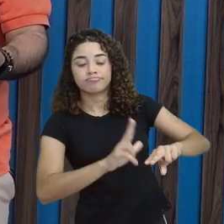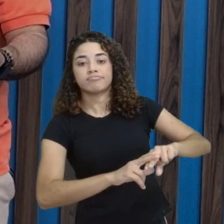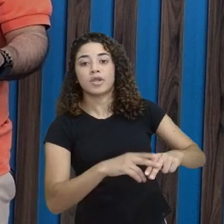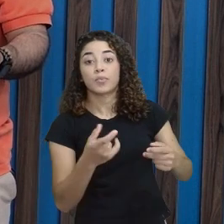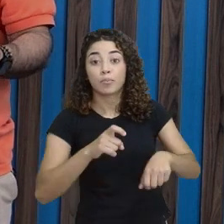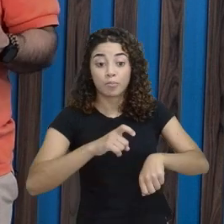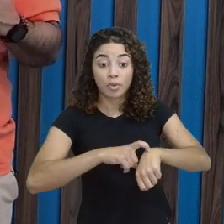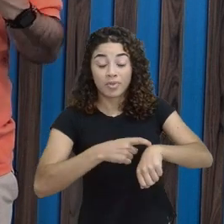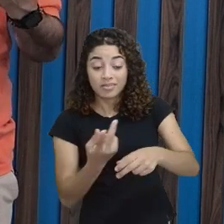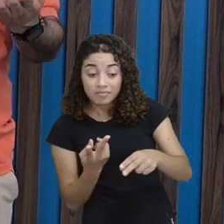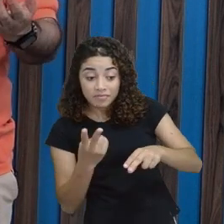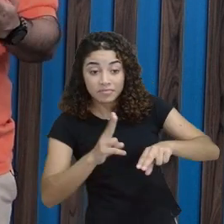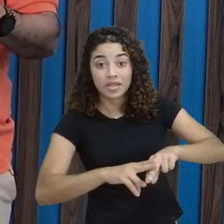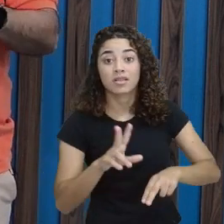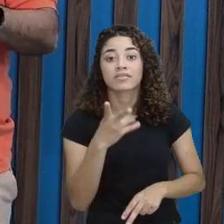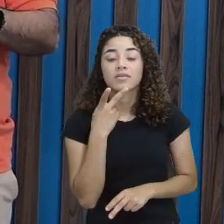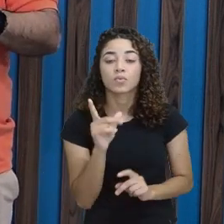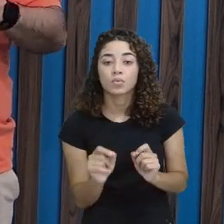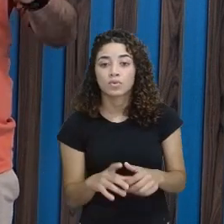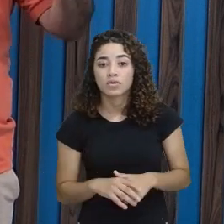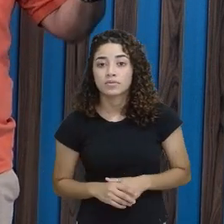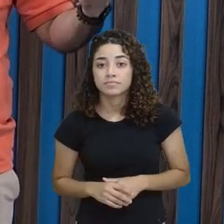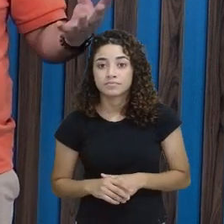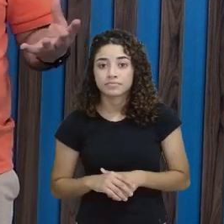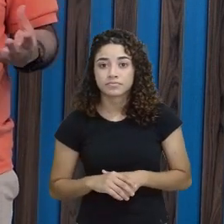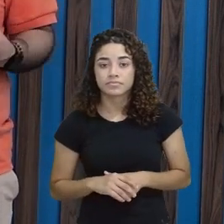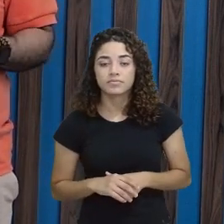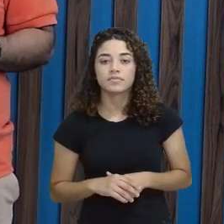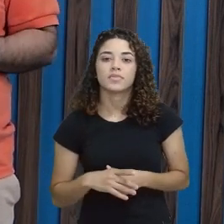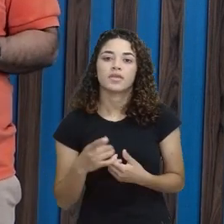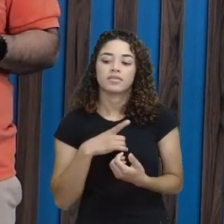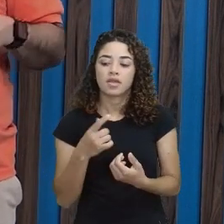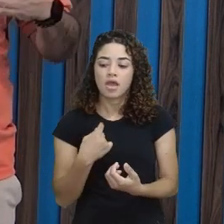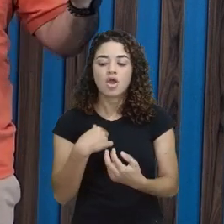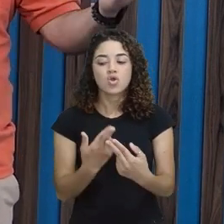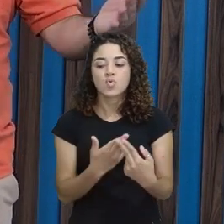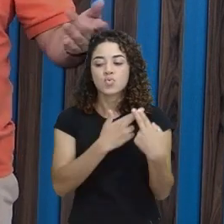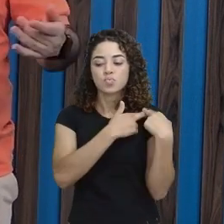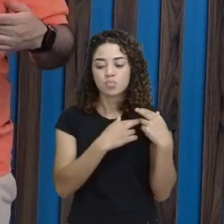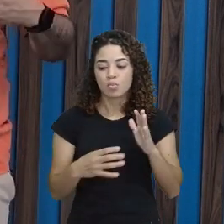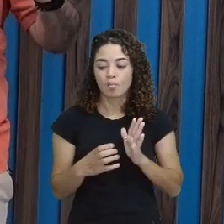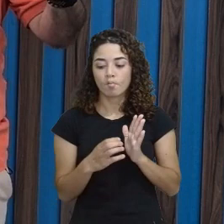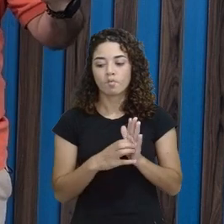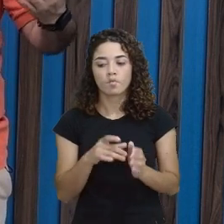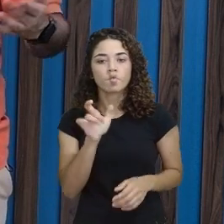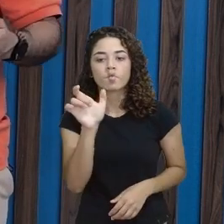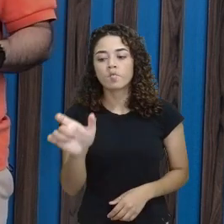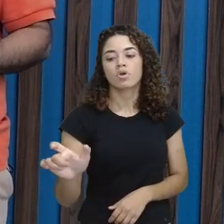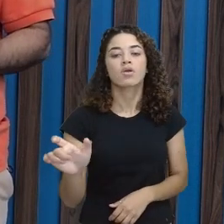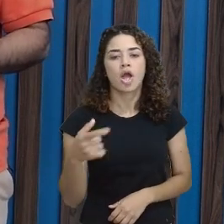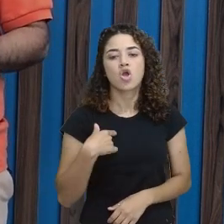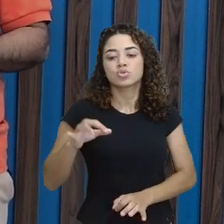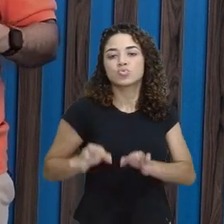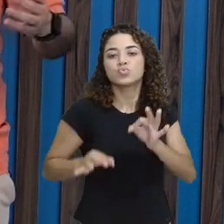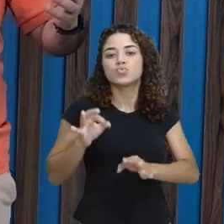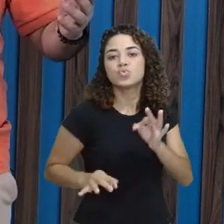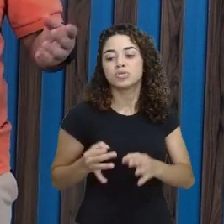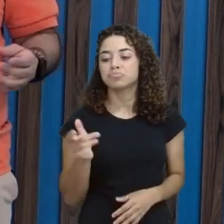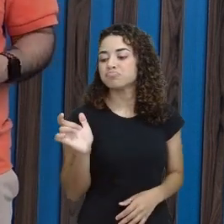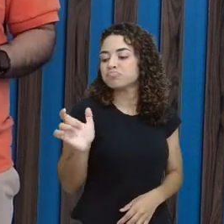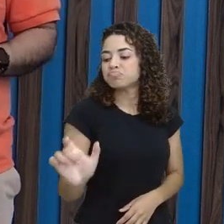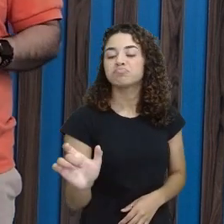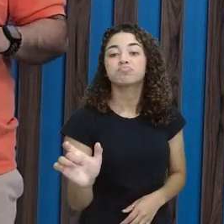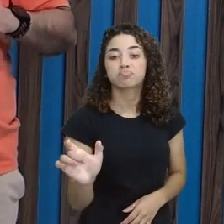ser autuadas, o cara ele goza ali de um cargo, né, vamos dar um exemplo, um cargo de juiz, aí ele vai dizer, eu